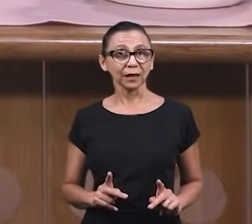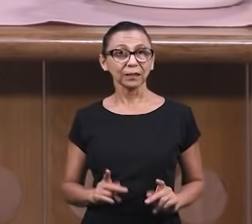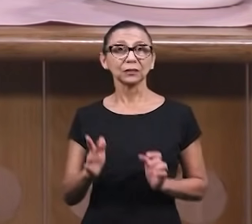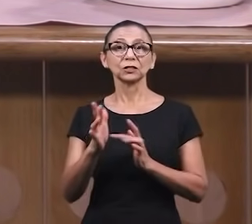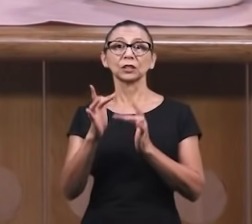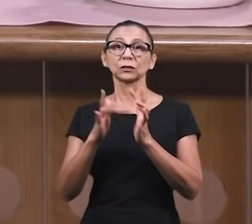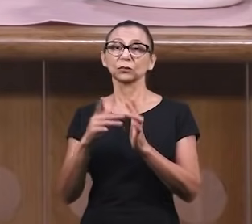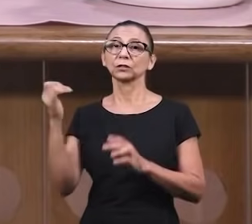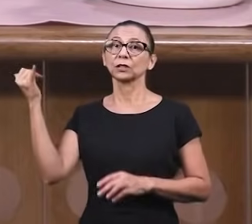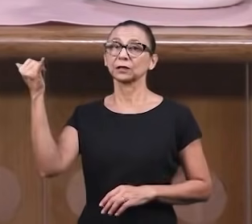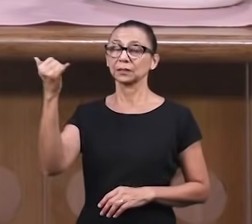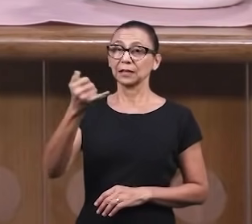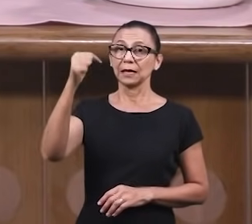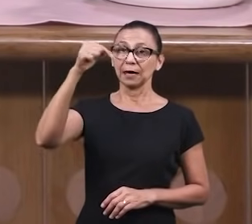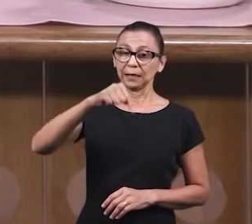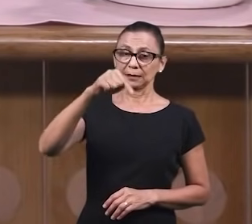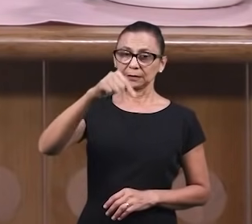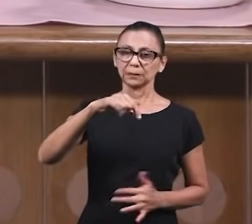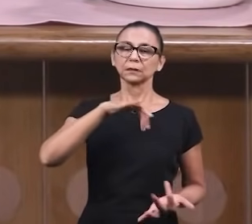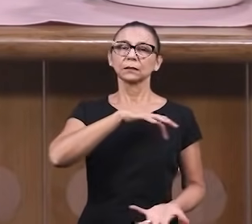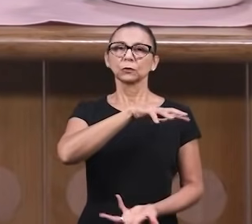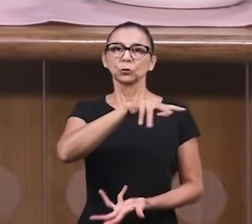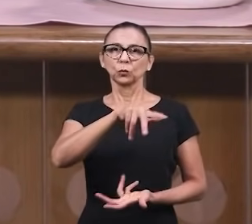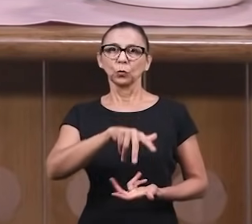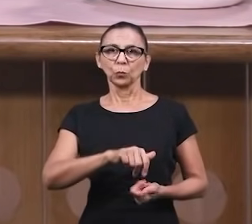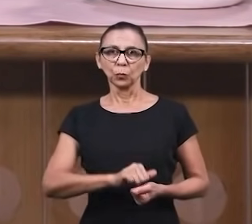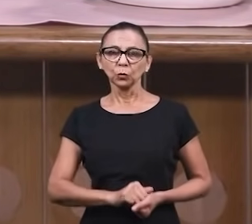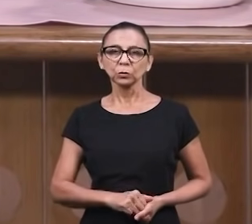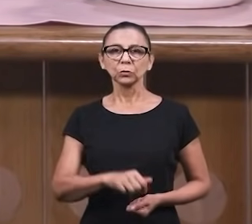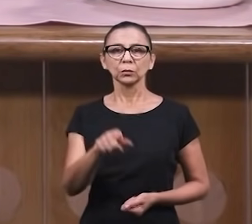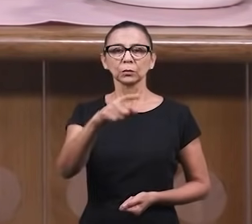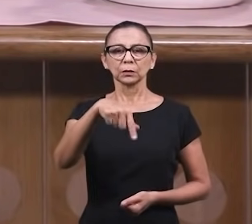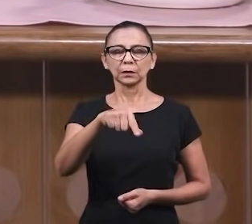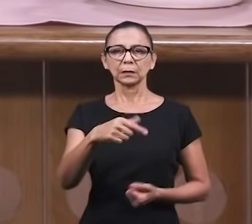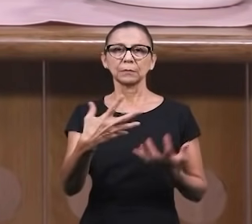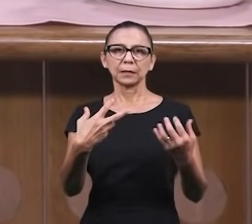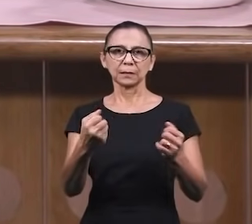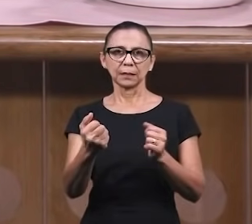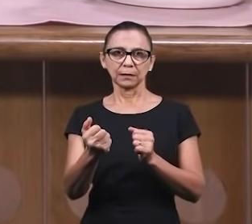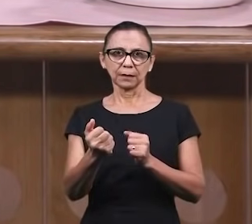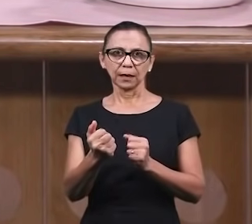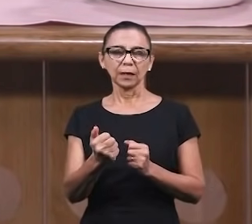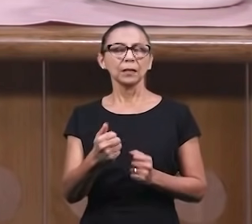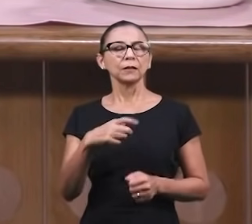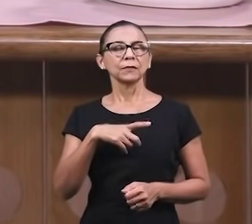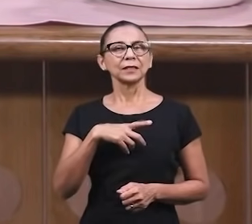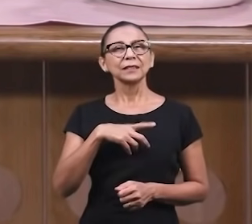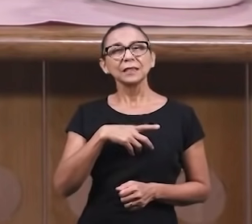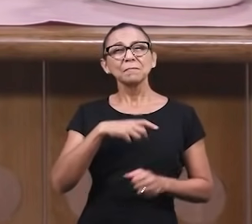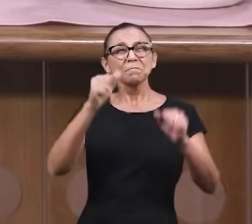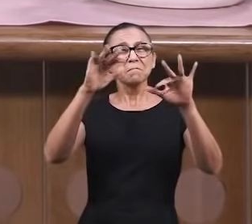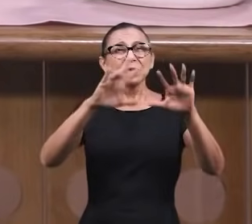disse: recebereis ainda aqui 100 vezes mais, e depois a vida eterna.